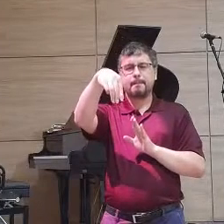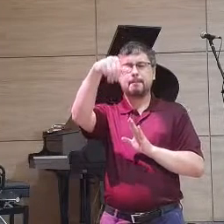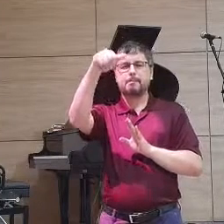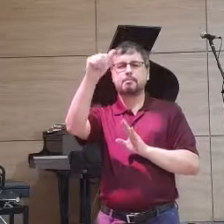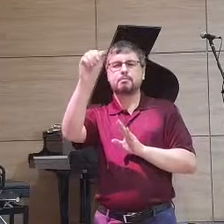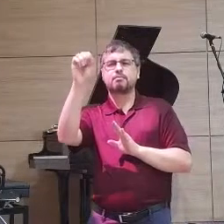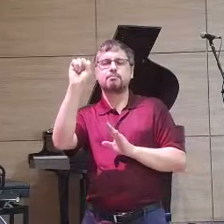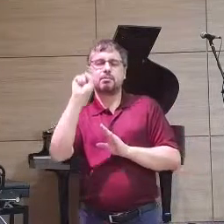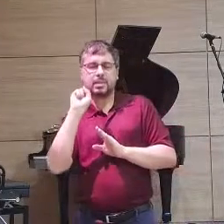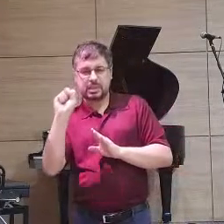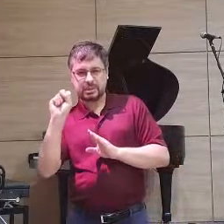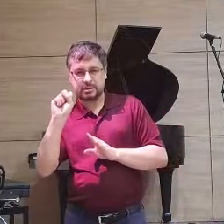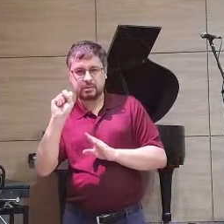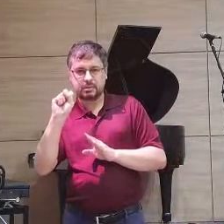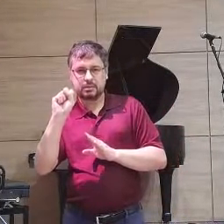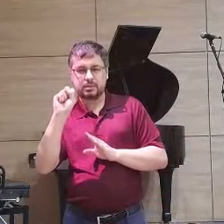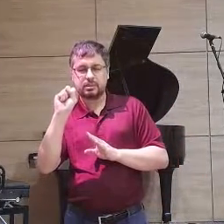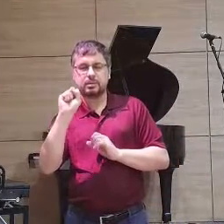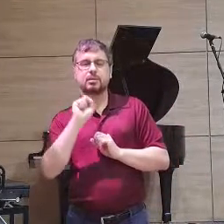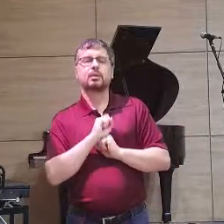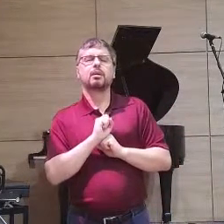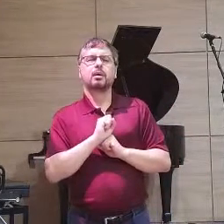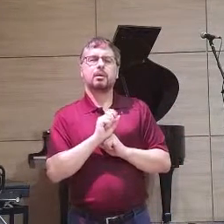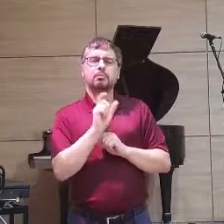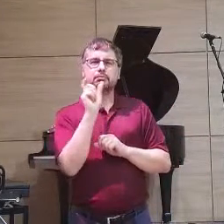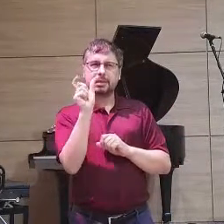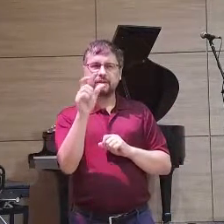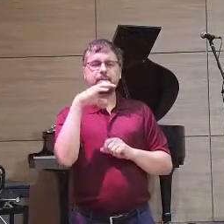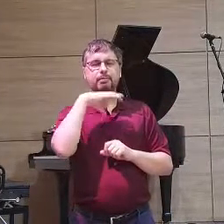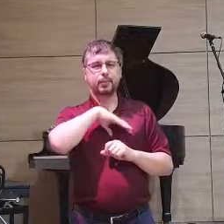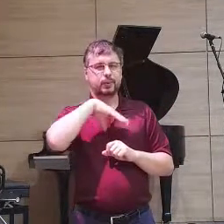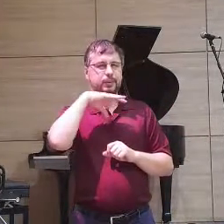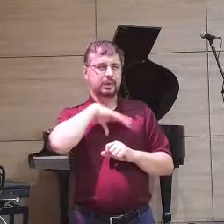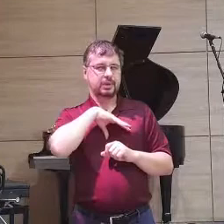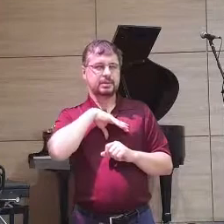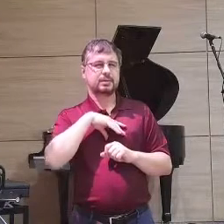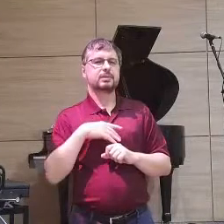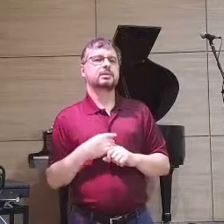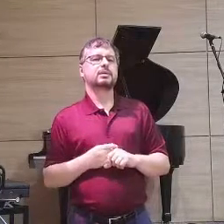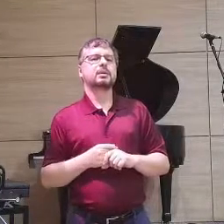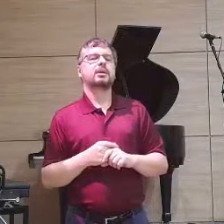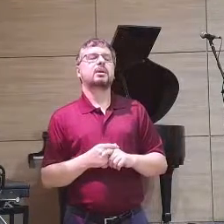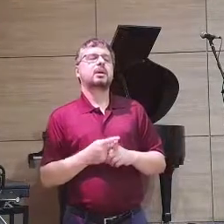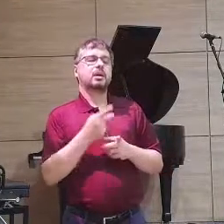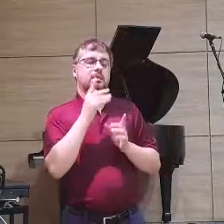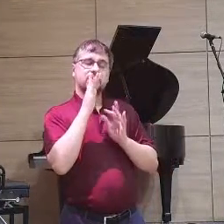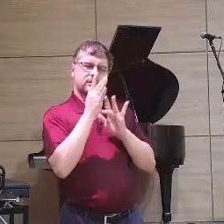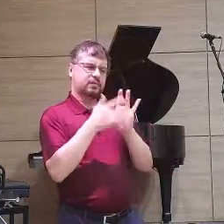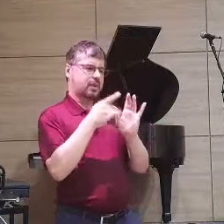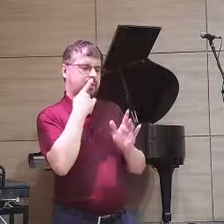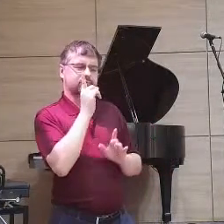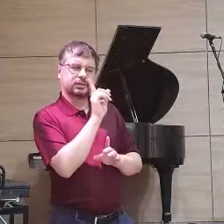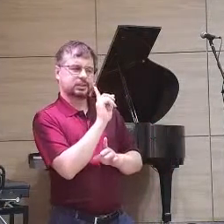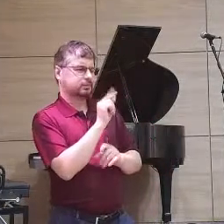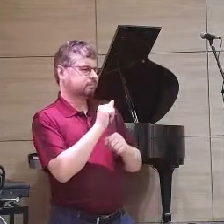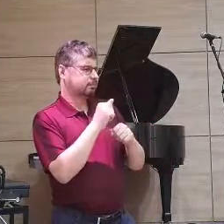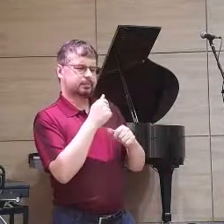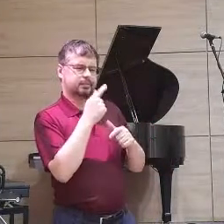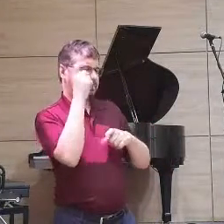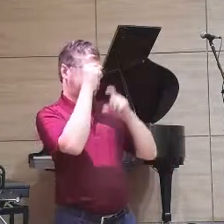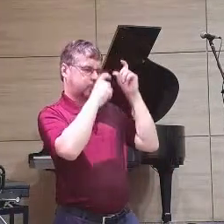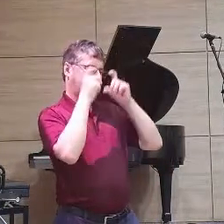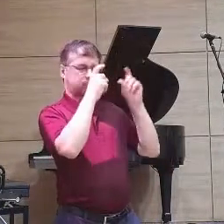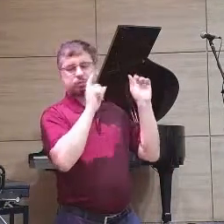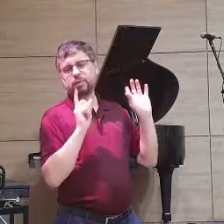exortação ele fala com aquela com aquelas pessoas dizer olha não compete a vocês não fiquem louco broto